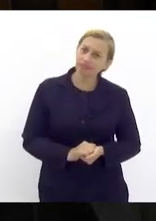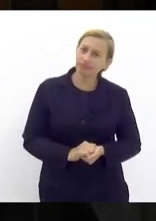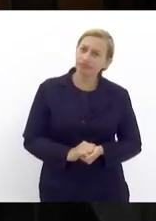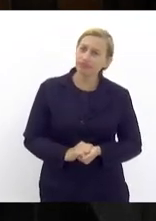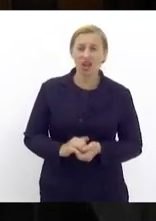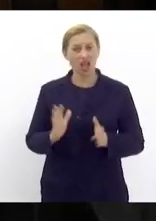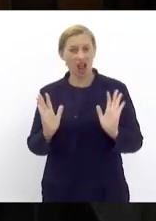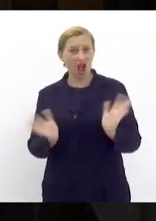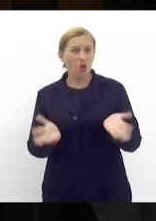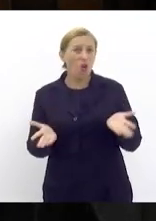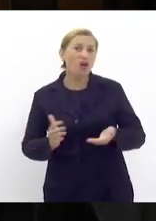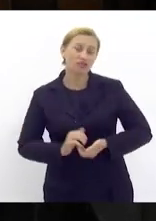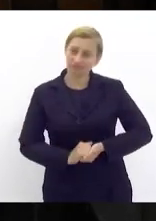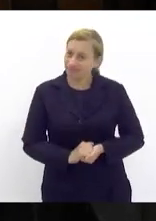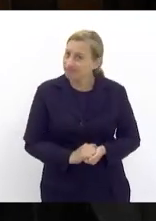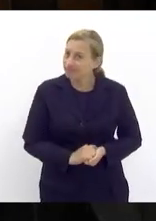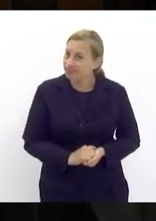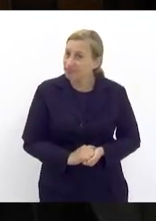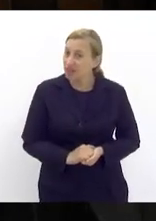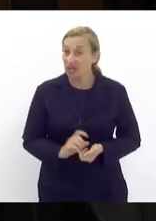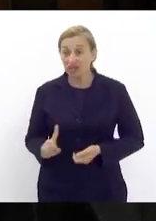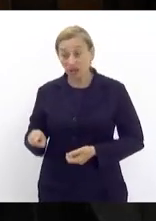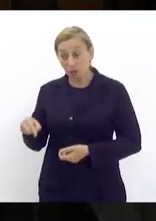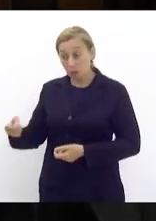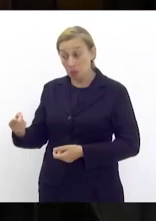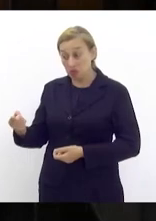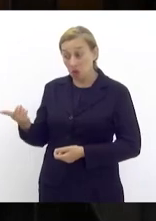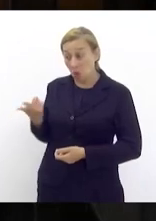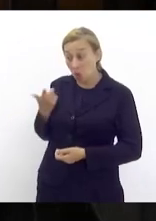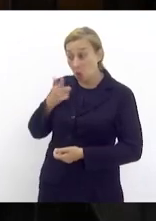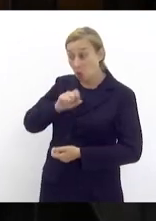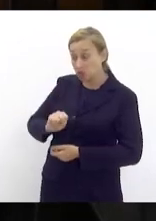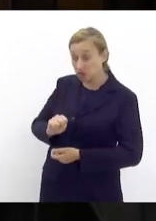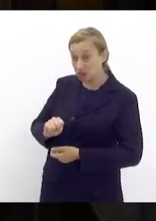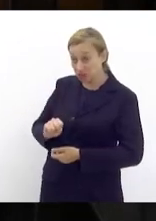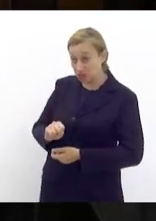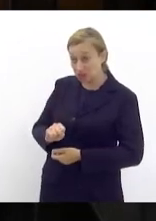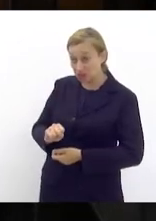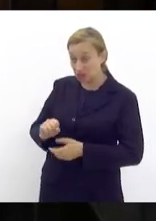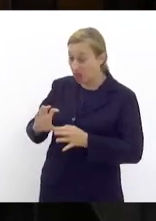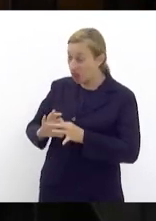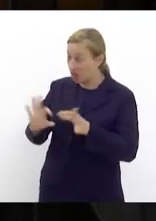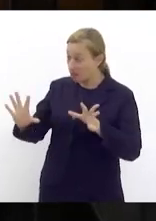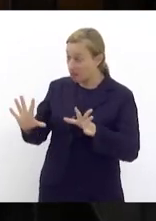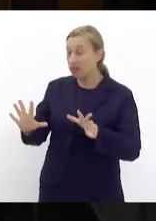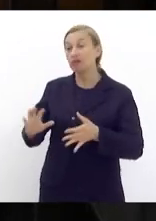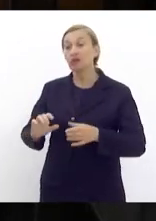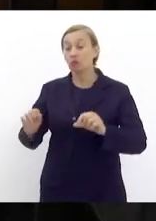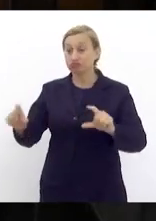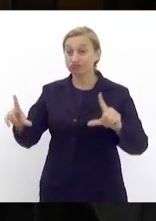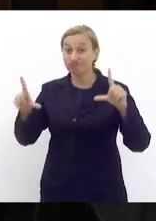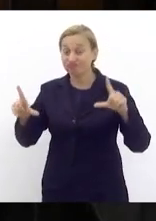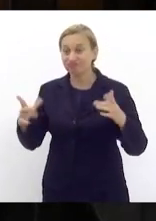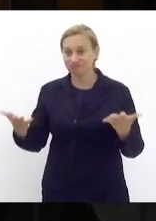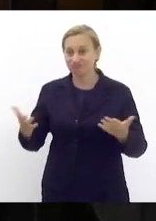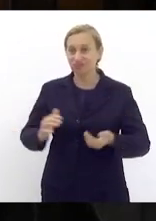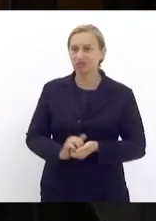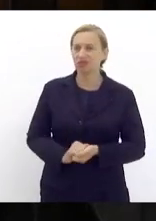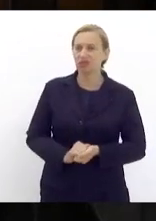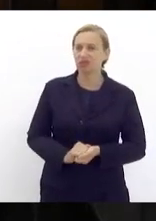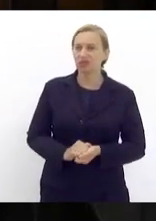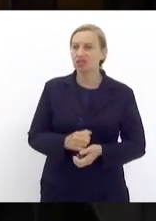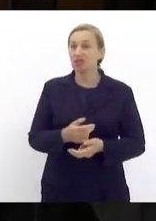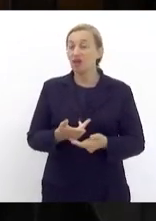E agora, após ele conseguir essa comoção nacional, vem um monte